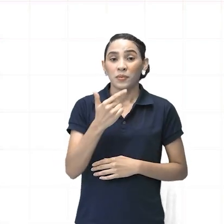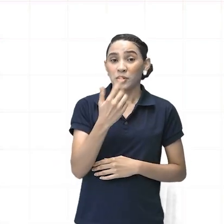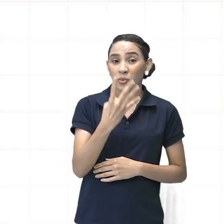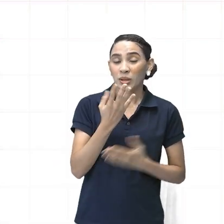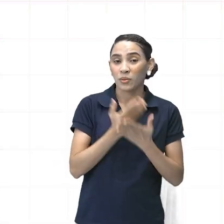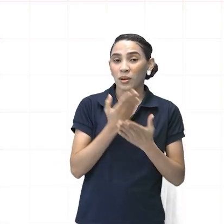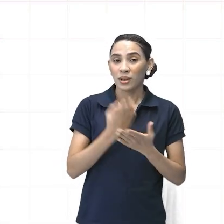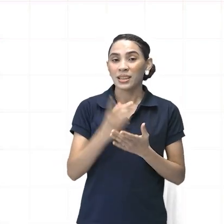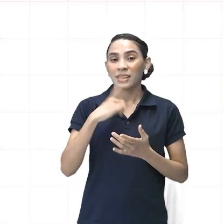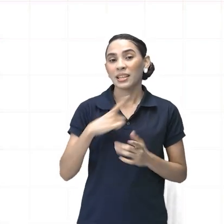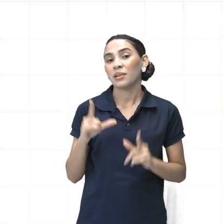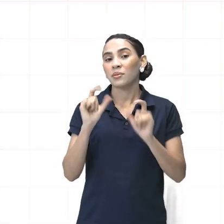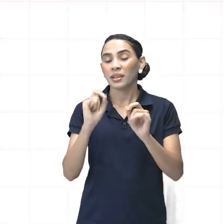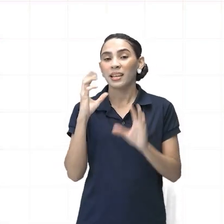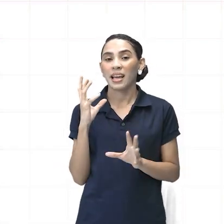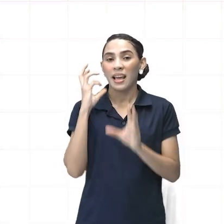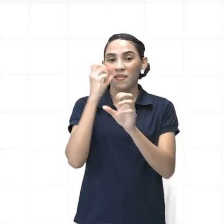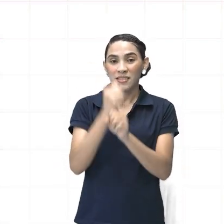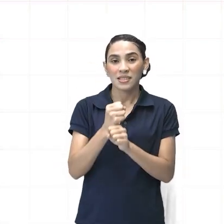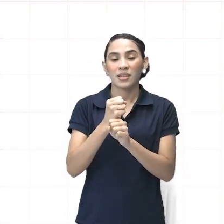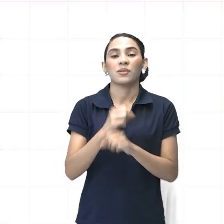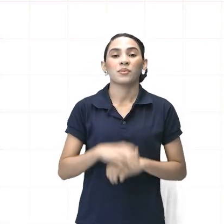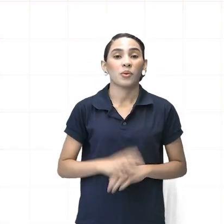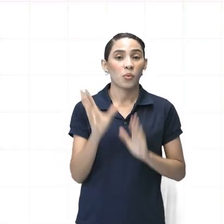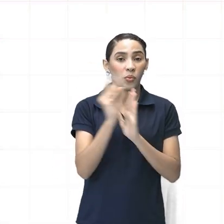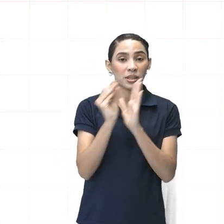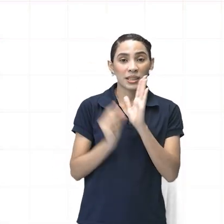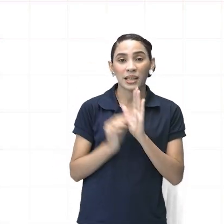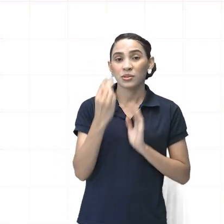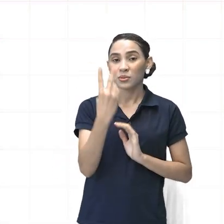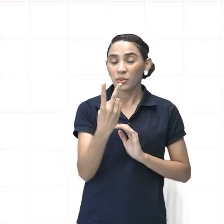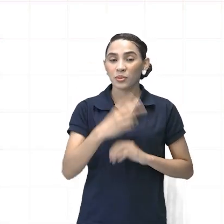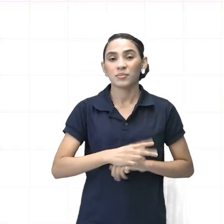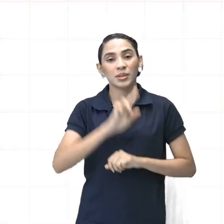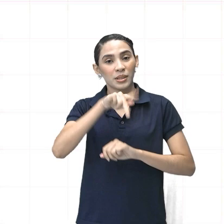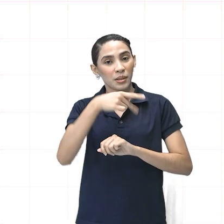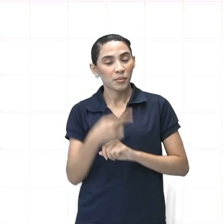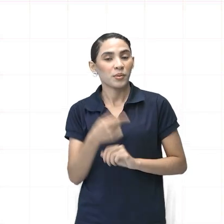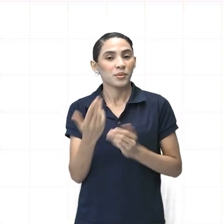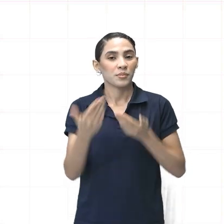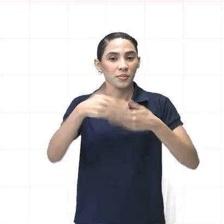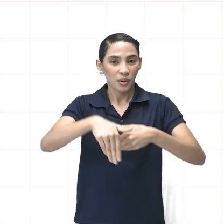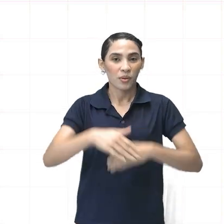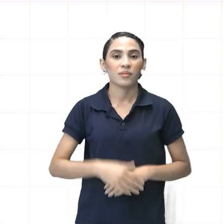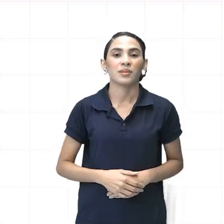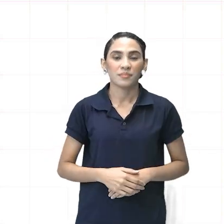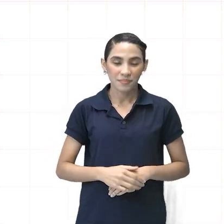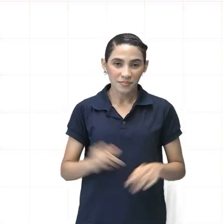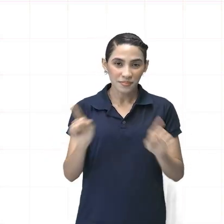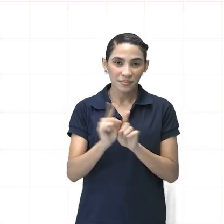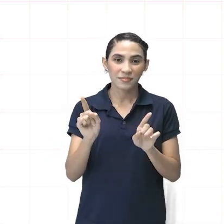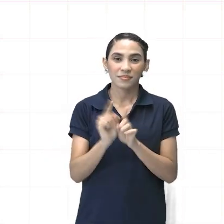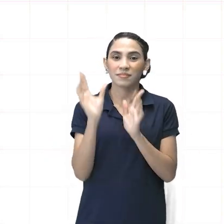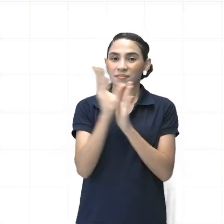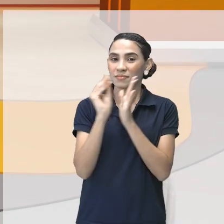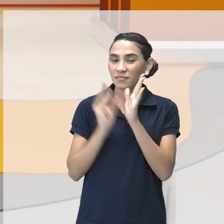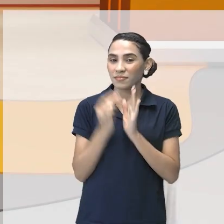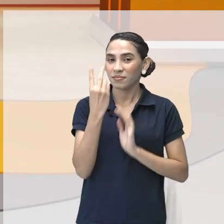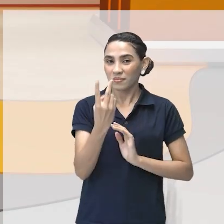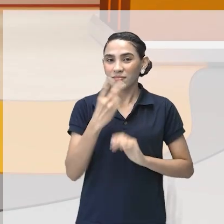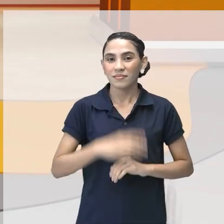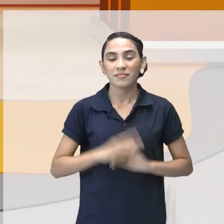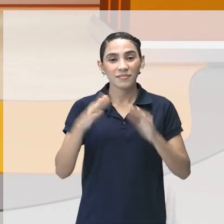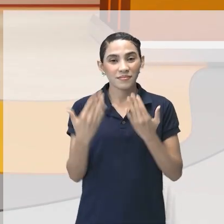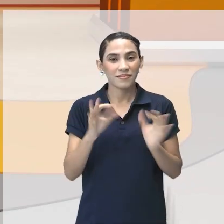24, nós iremos fazer a revisão da unidade 2 e, posteriormente, a avaliação aí também da unidade 2, tá